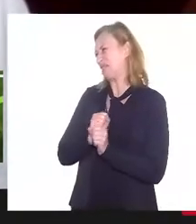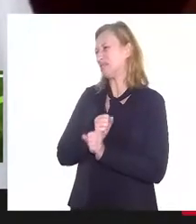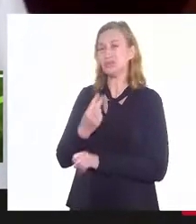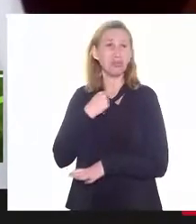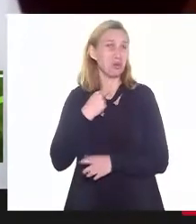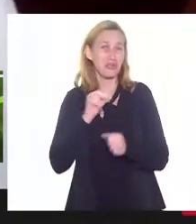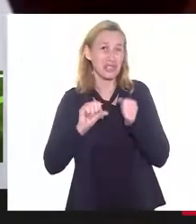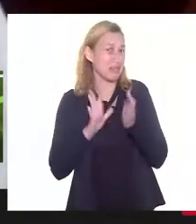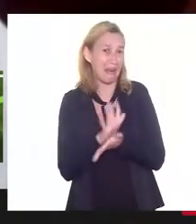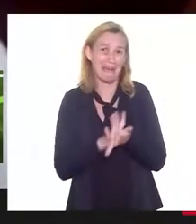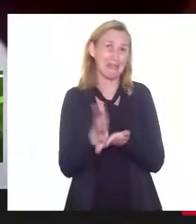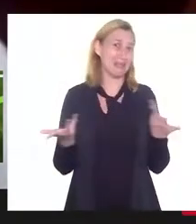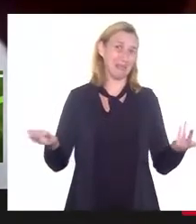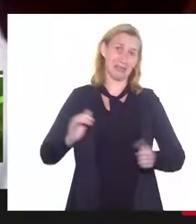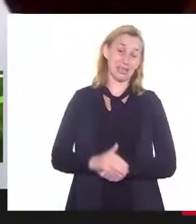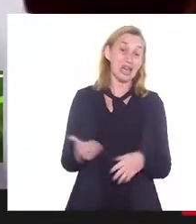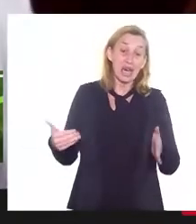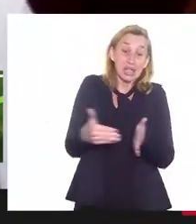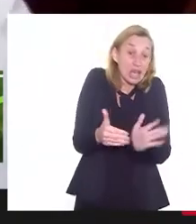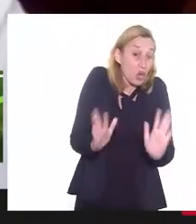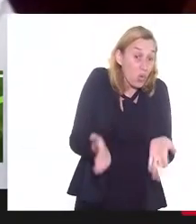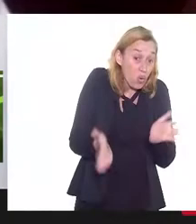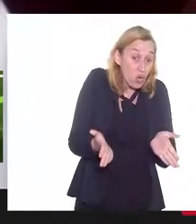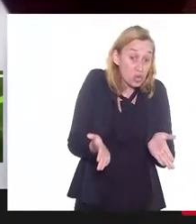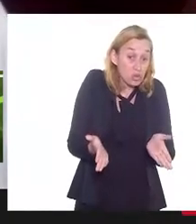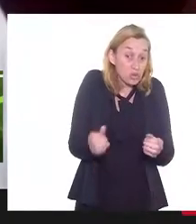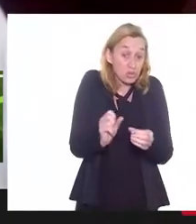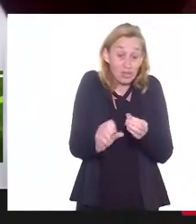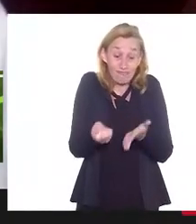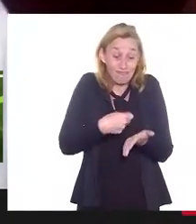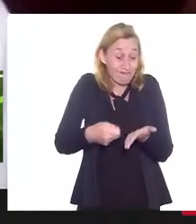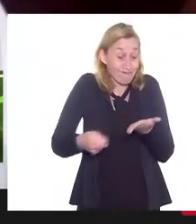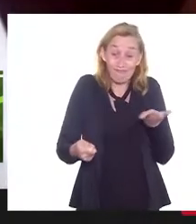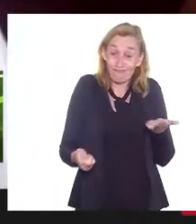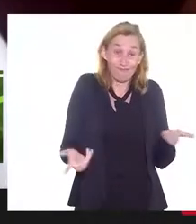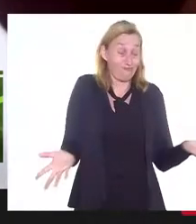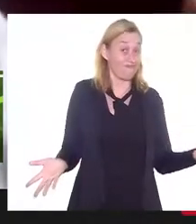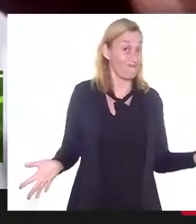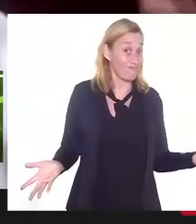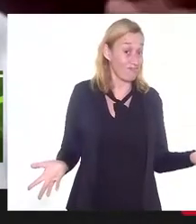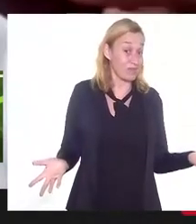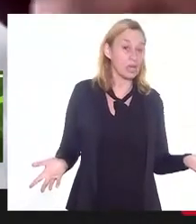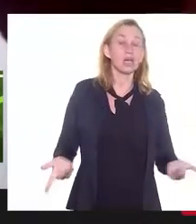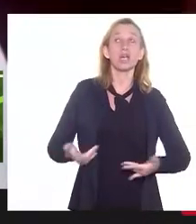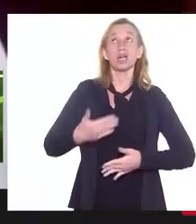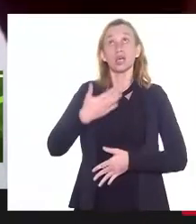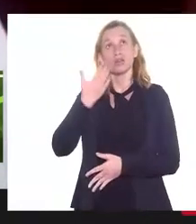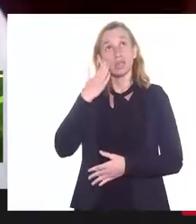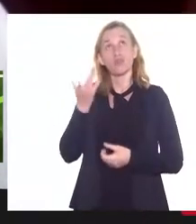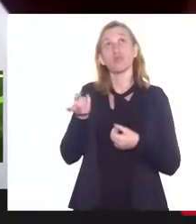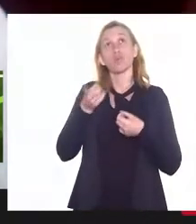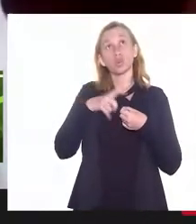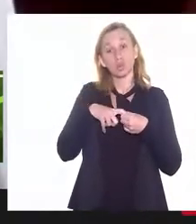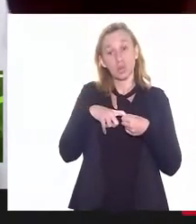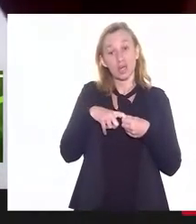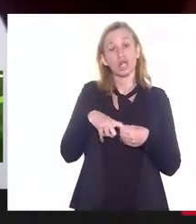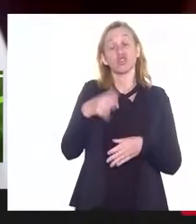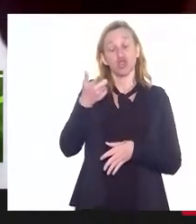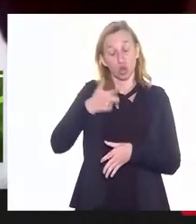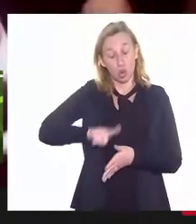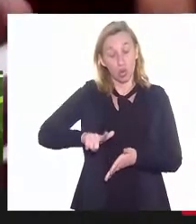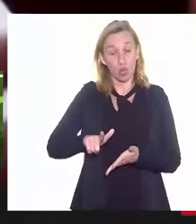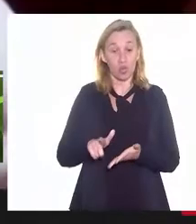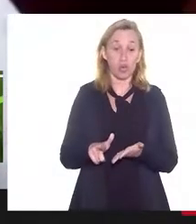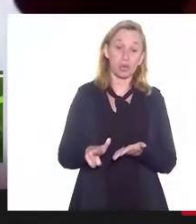pode fazer nada. Até hoje não chegou nada por escrito. E eu, então, voltei, fiz mais uma